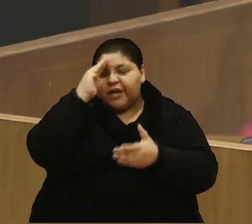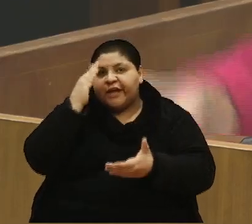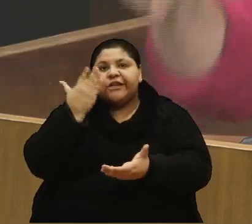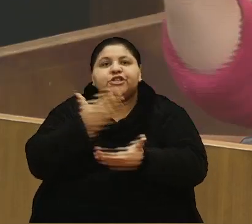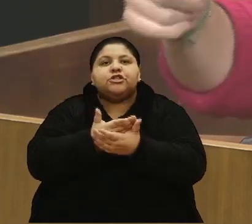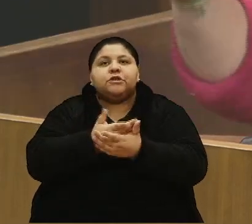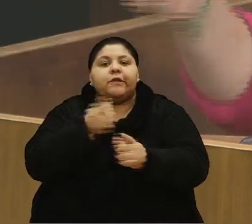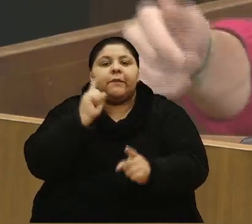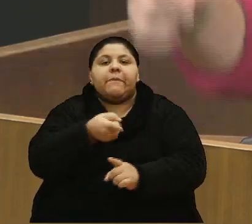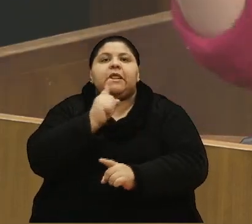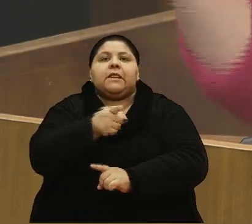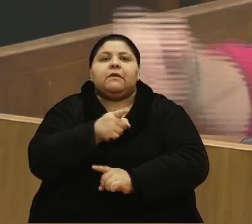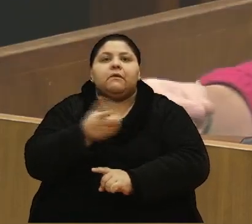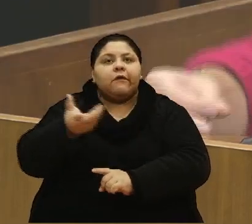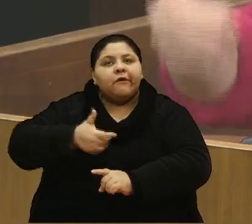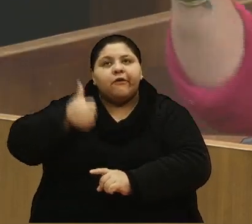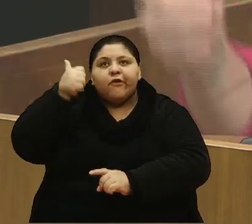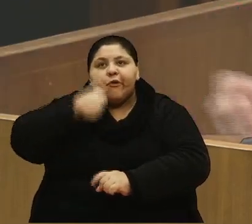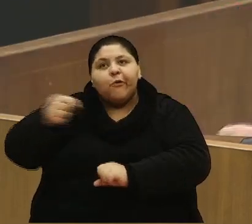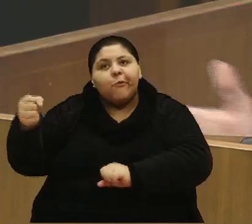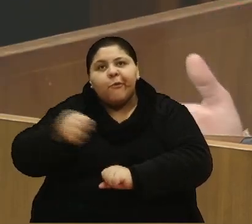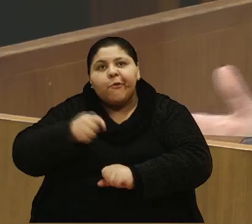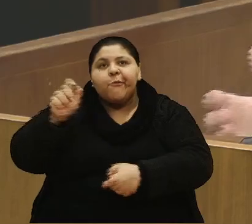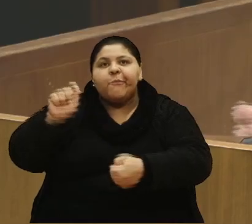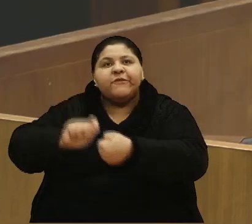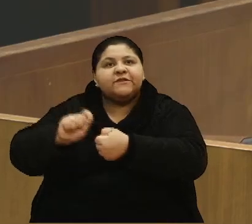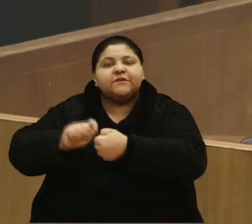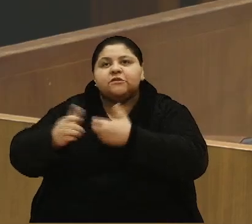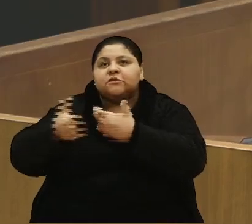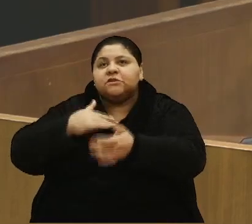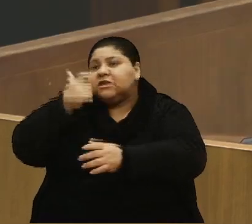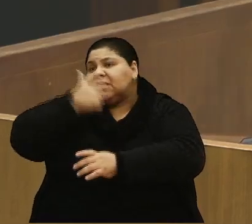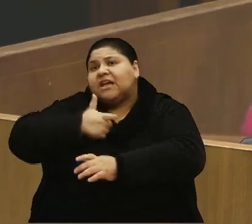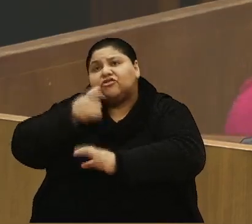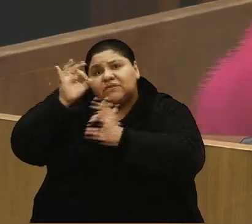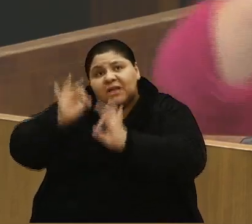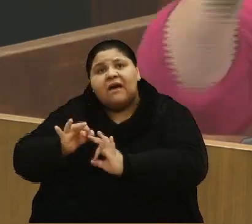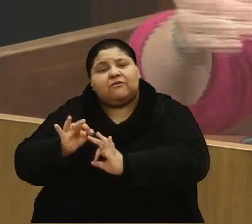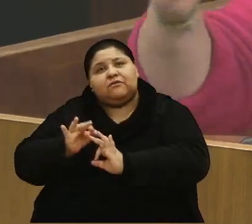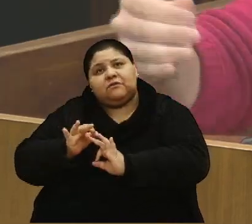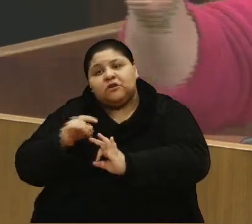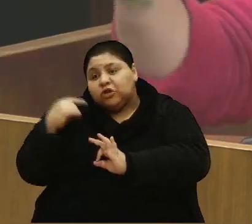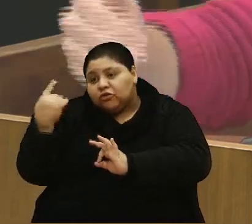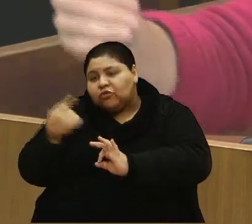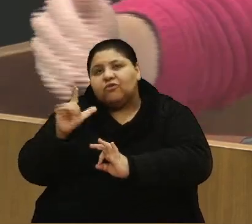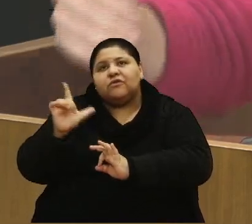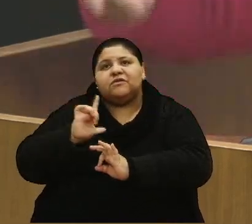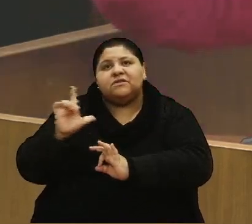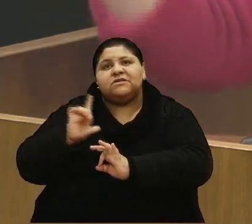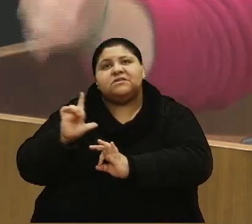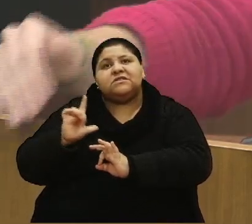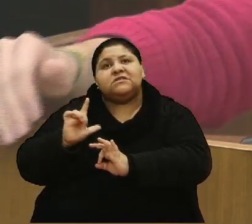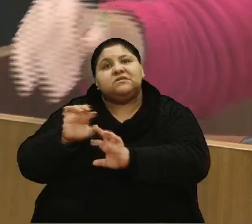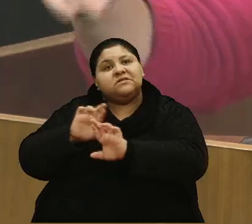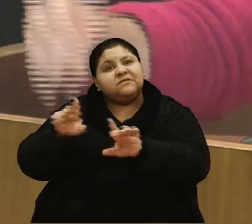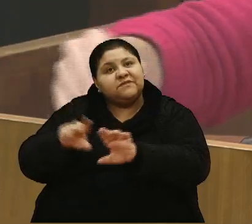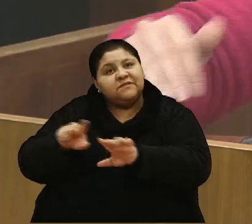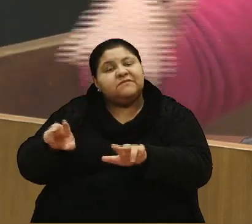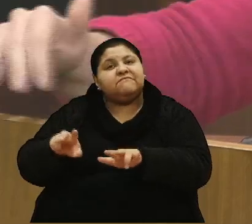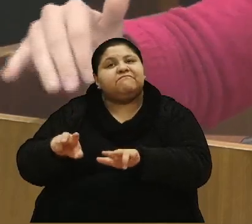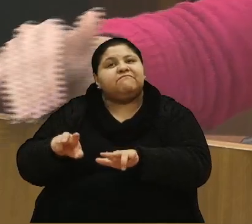nós. Nós queremos que as mulheres possam fazer tudo aquilo que elas acham que tem que fazer. Nós ainda temos uma divergência,